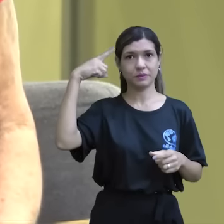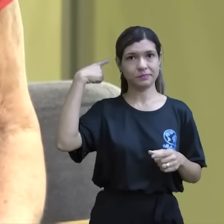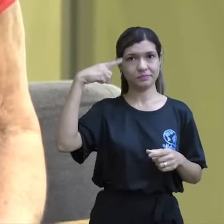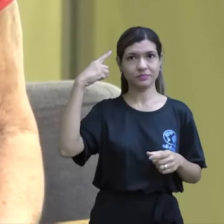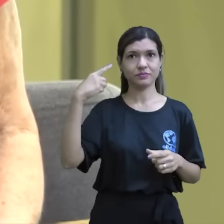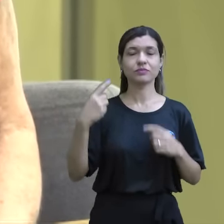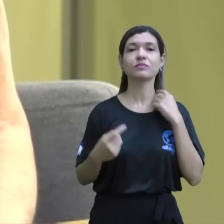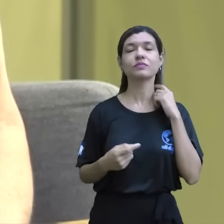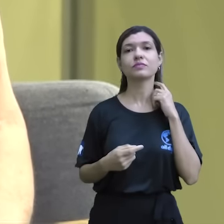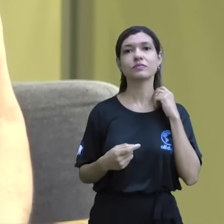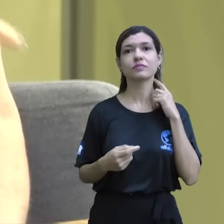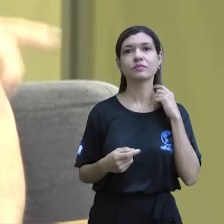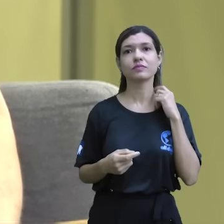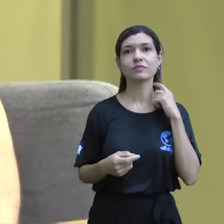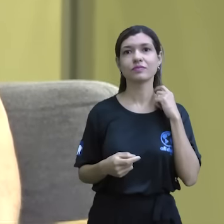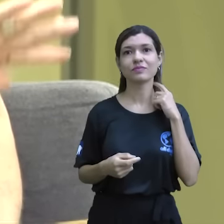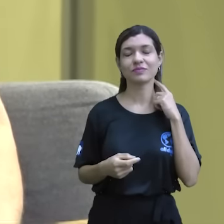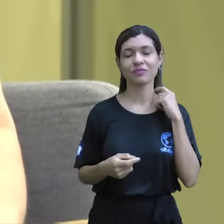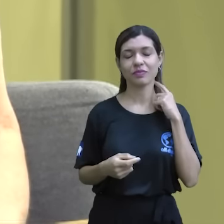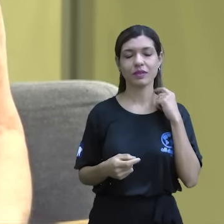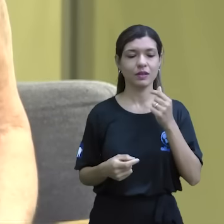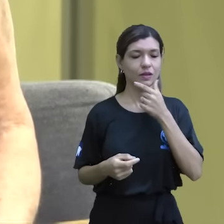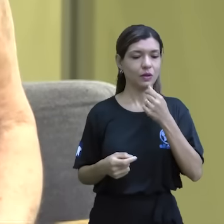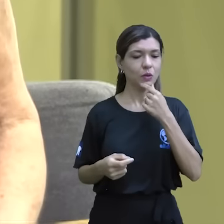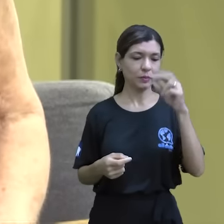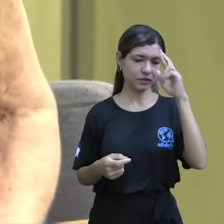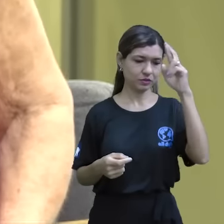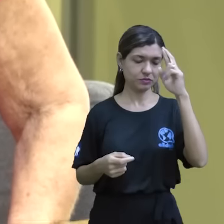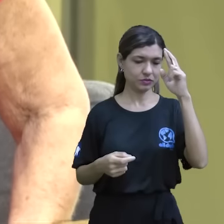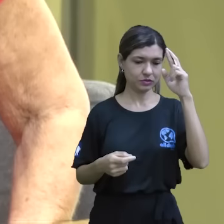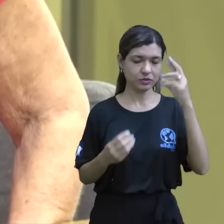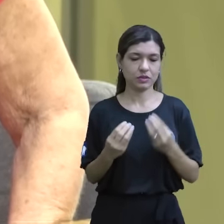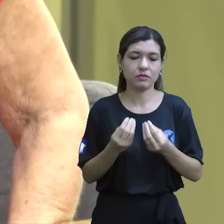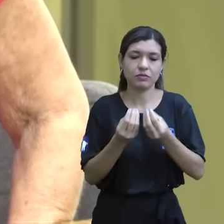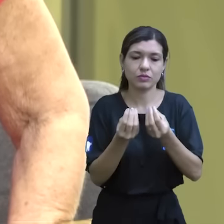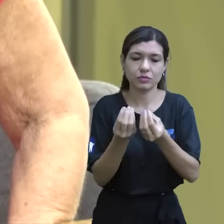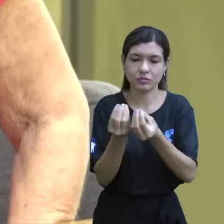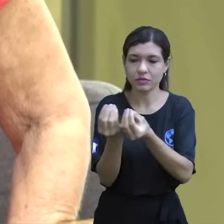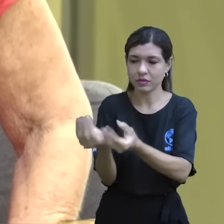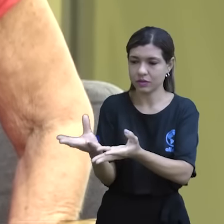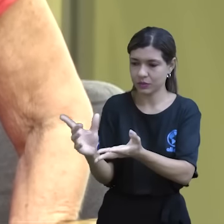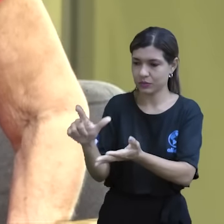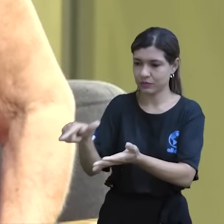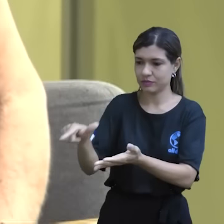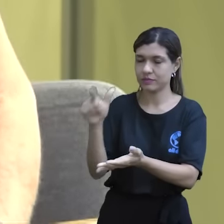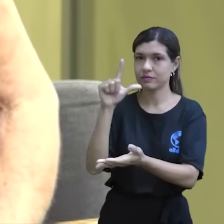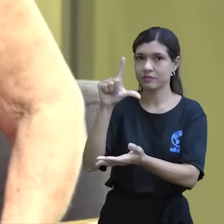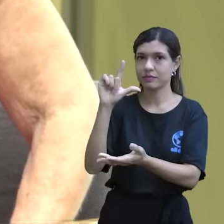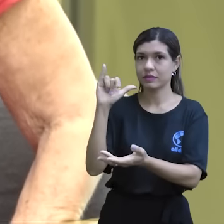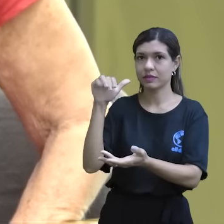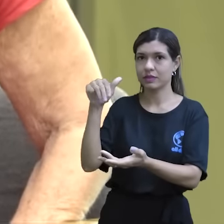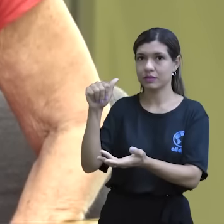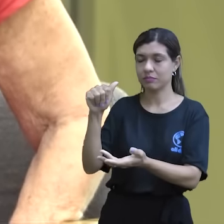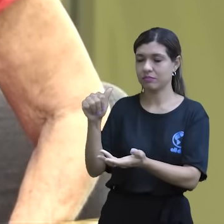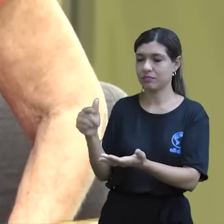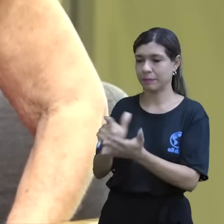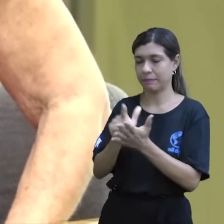no verso de um papel justamente do Hospital Nacional dos Alienados. Eu digo, mas